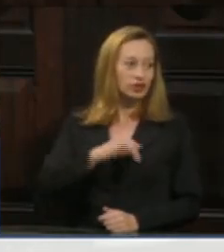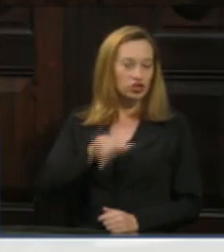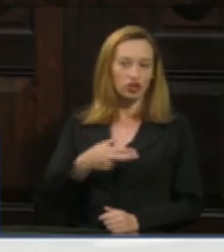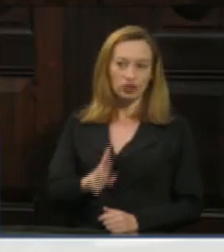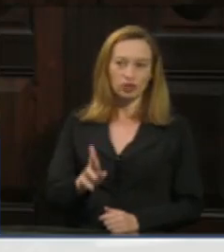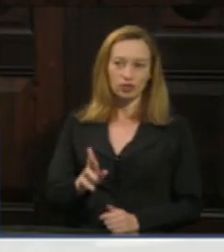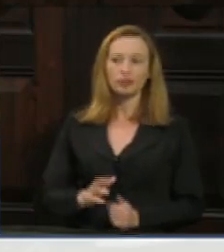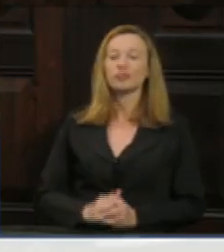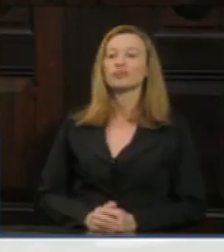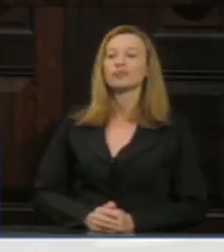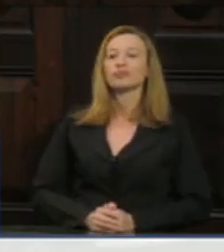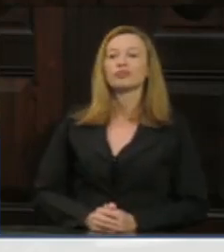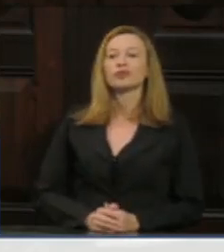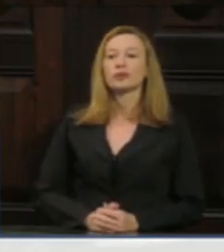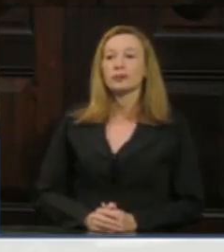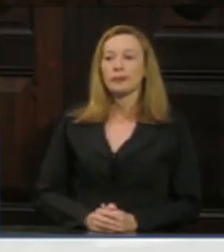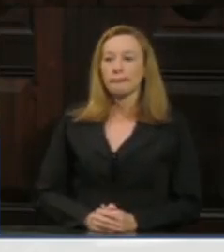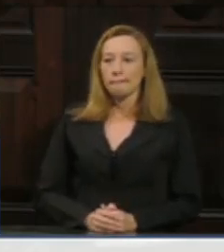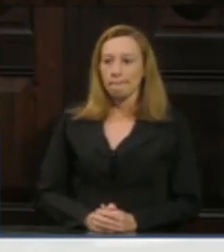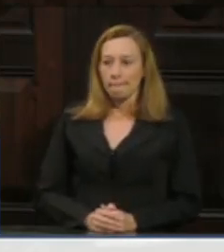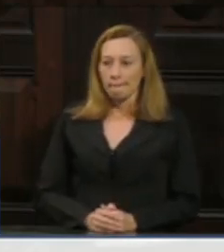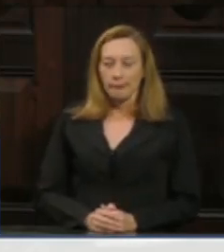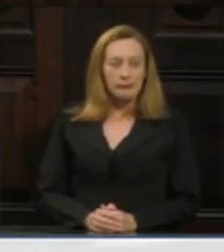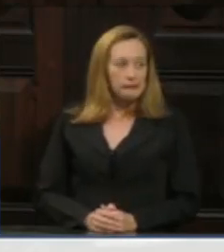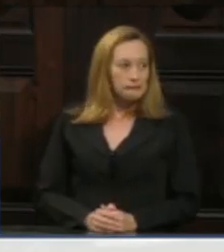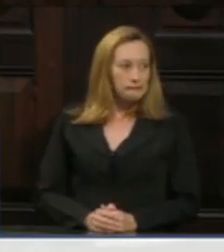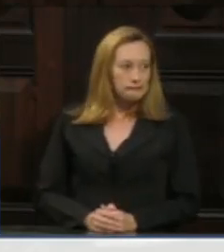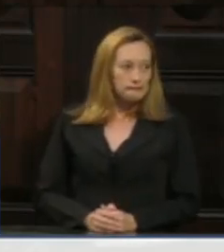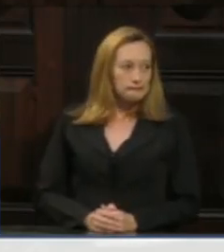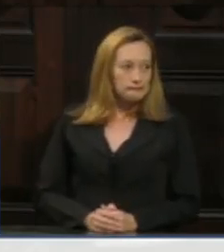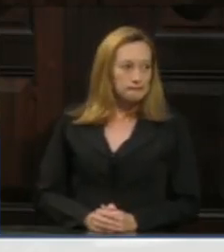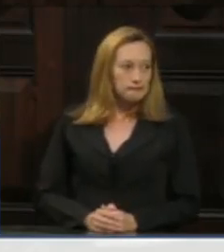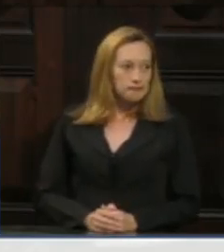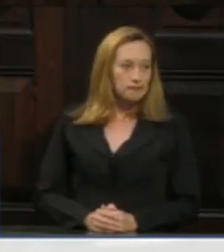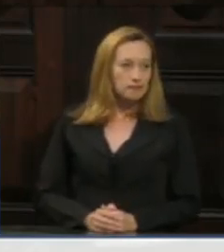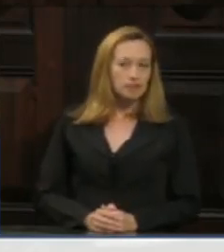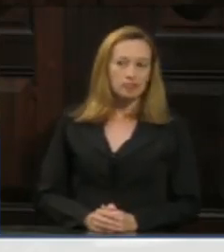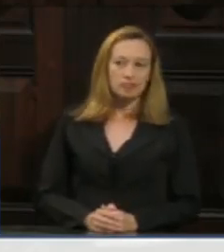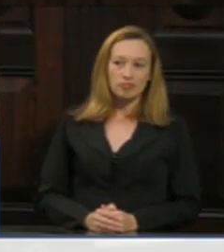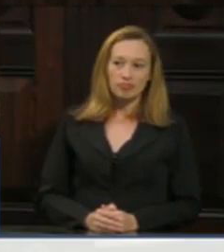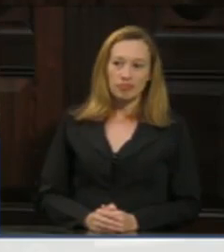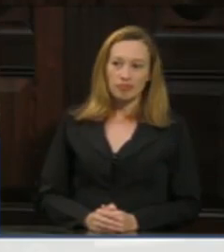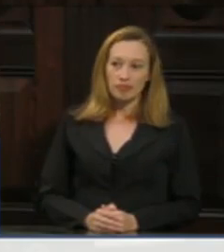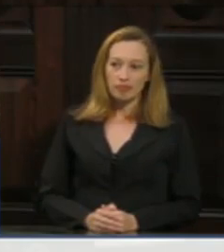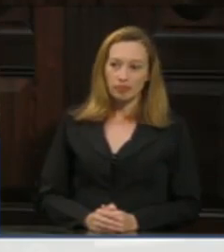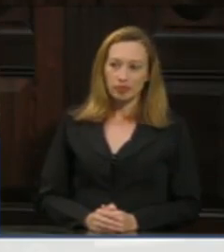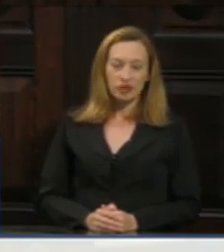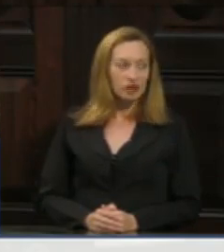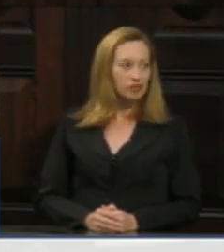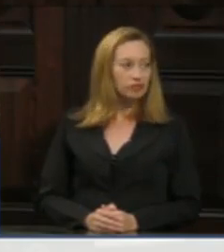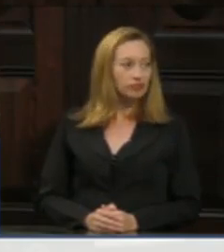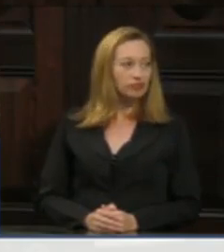senhores deputados presentes. Inicialmente, deputado Jânio